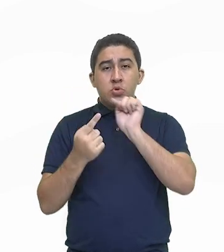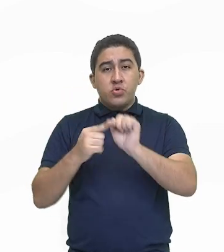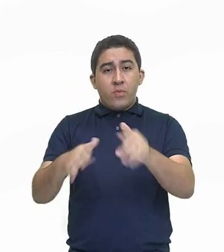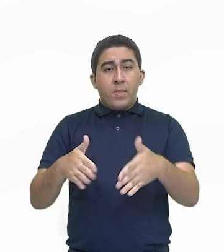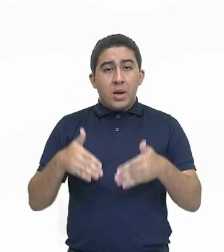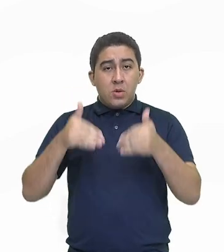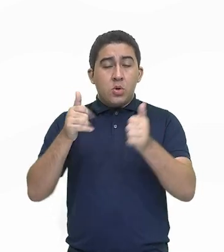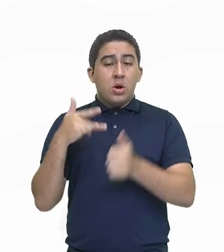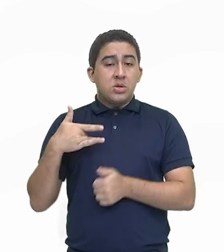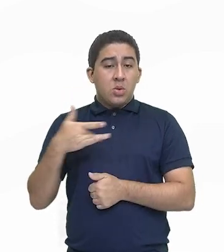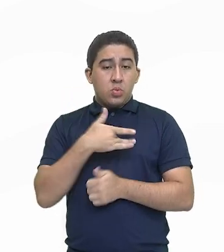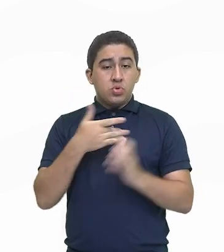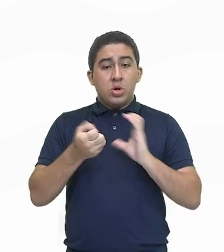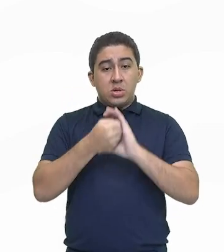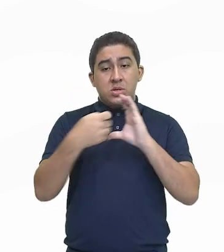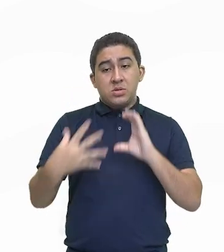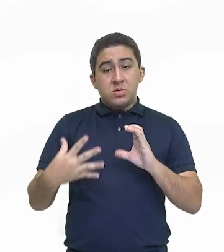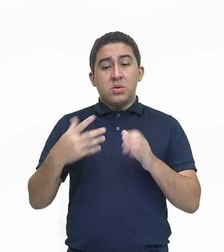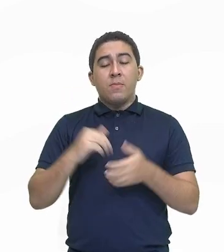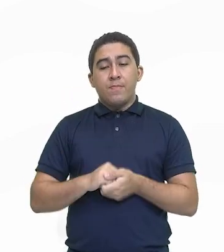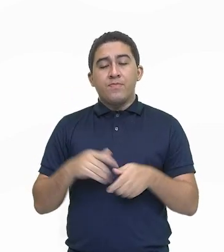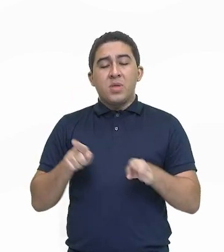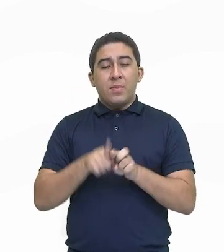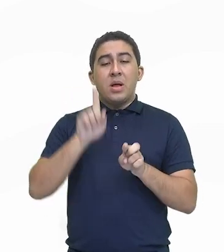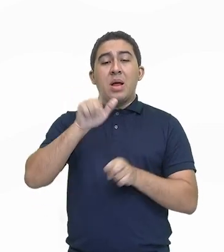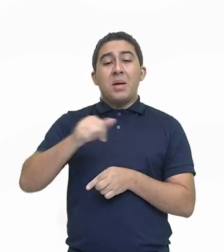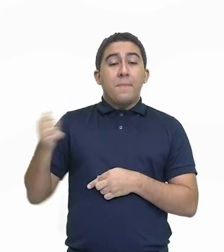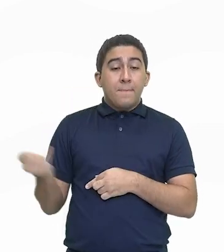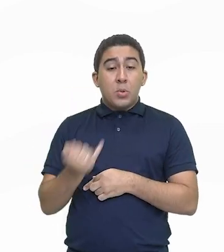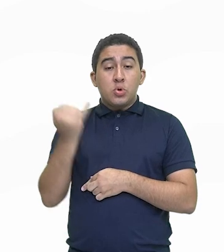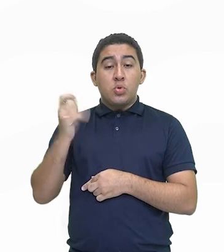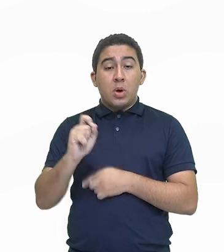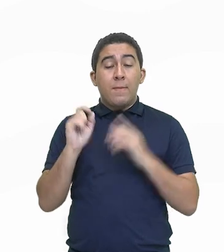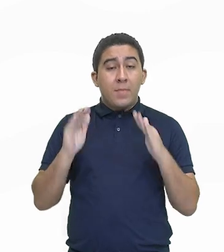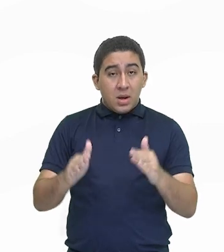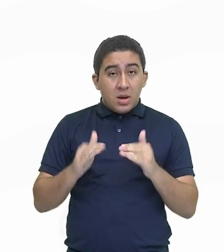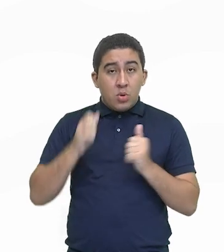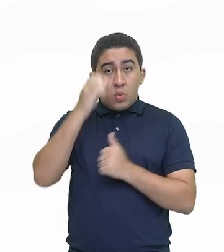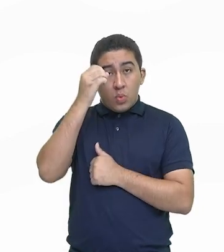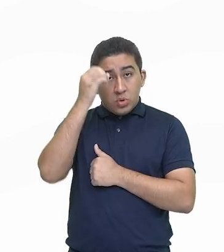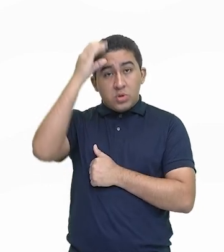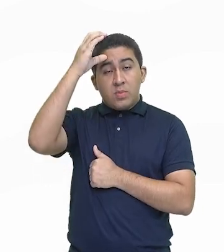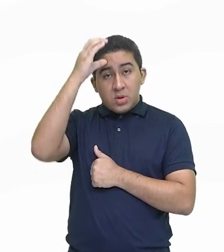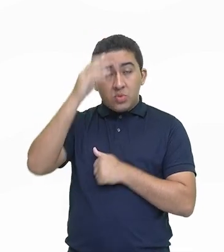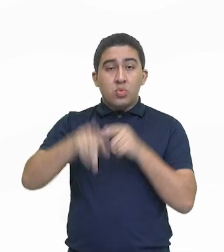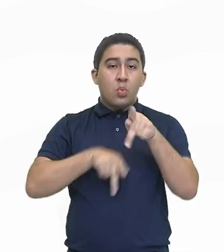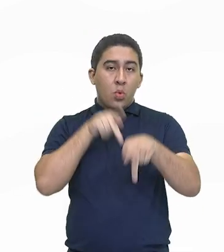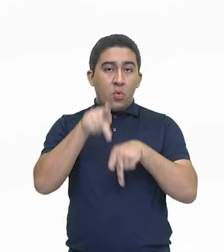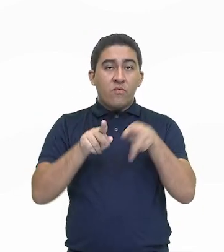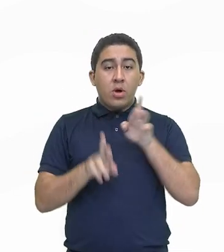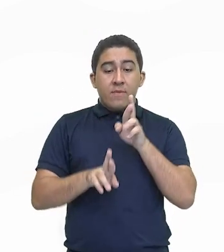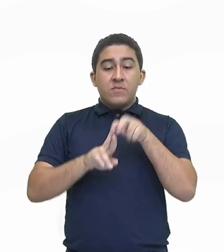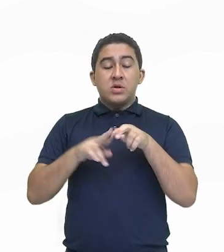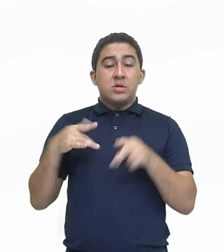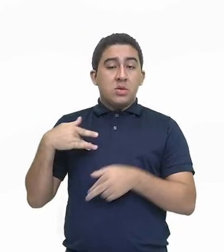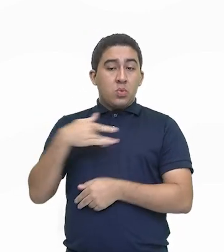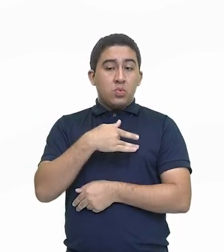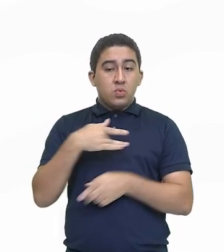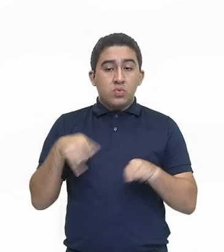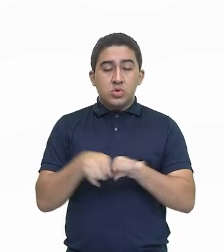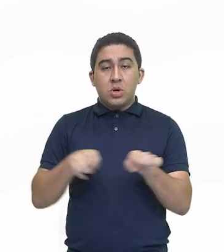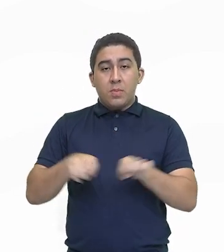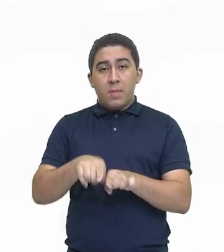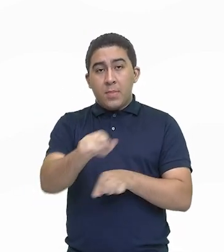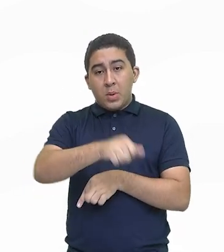aspectos de saúde, eles são essenciais para aumentar o conhecimento público sobre questões de saúde,